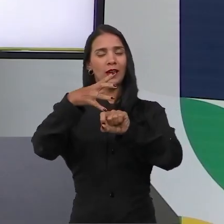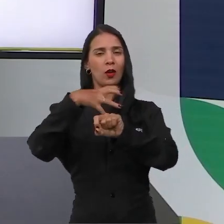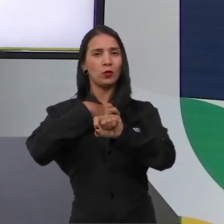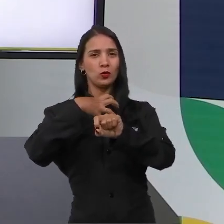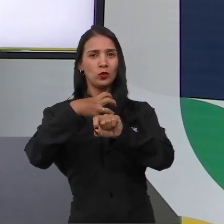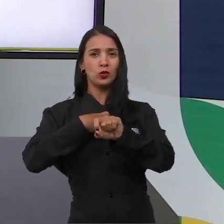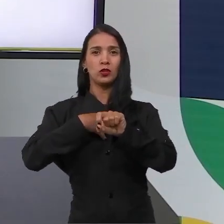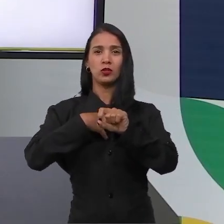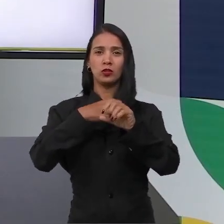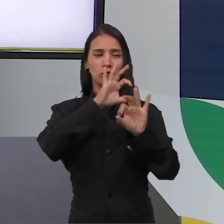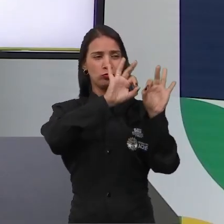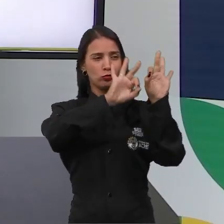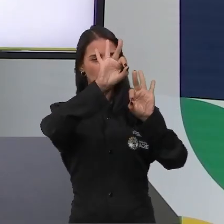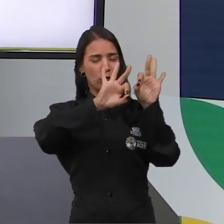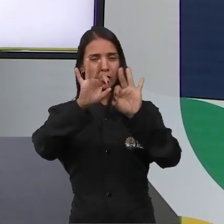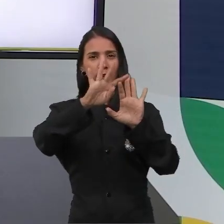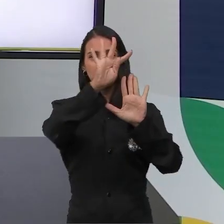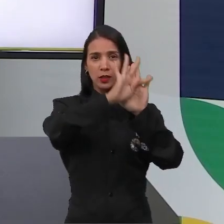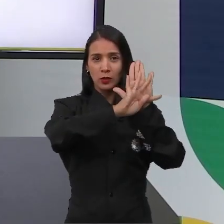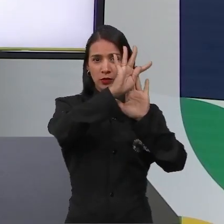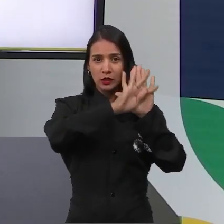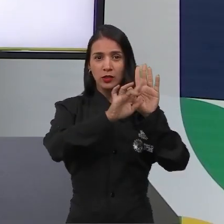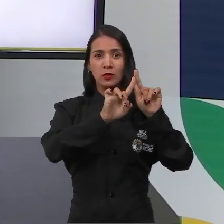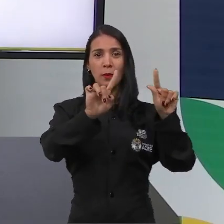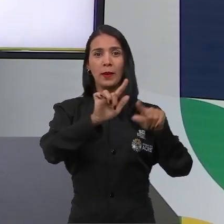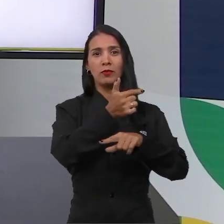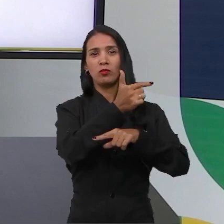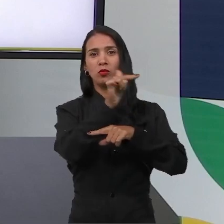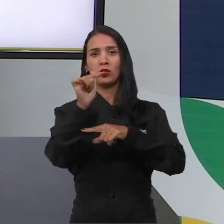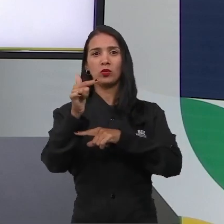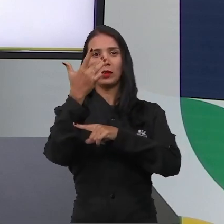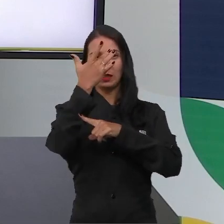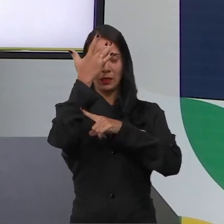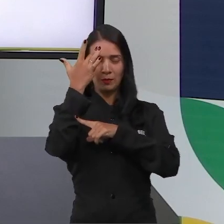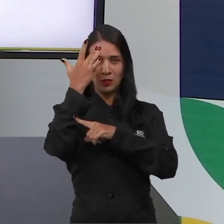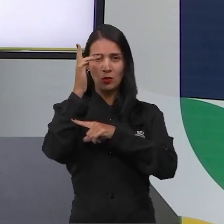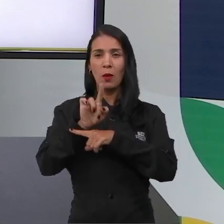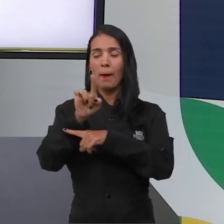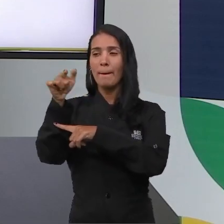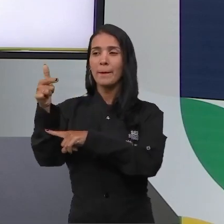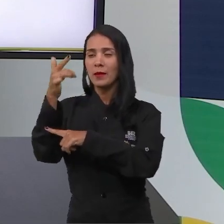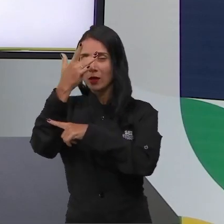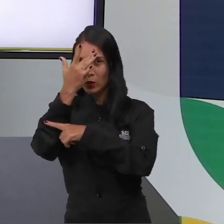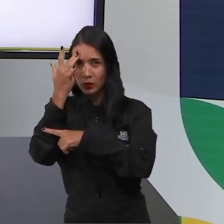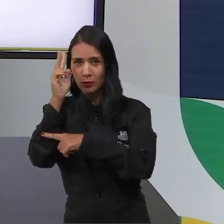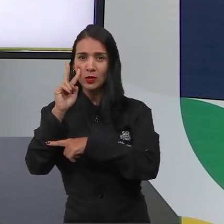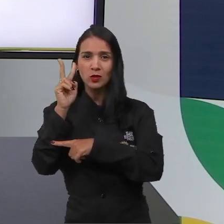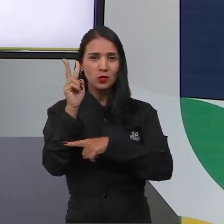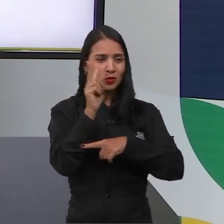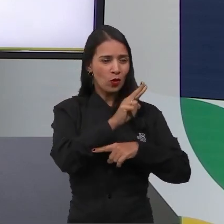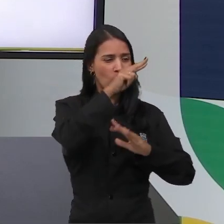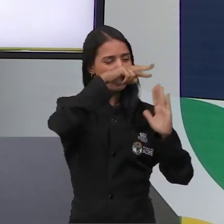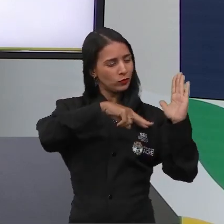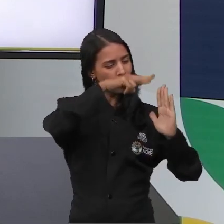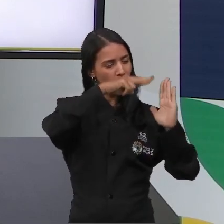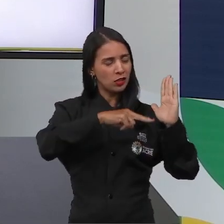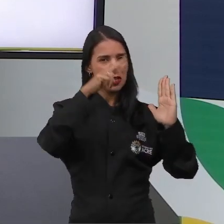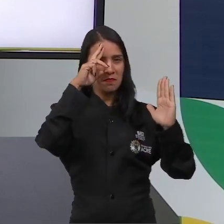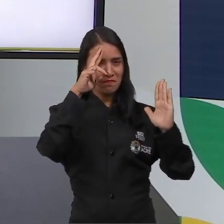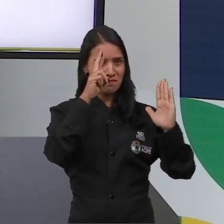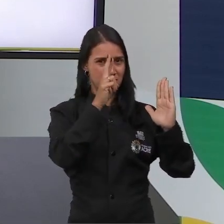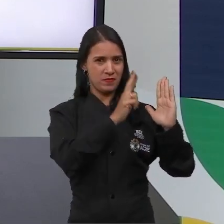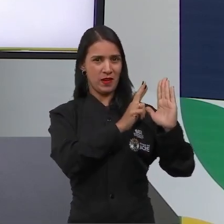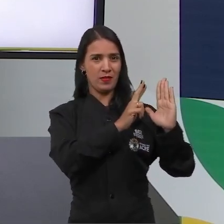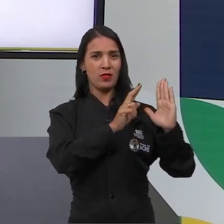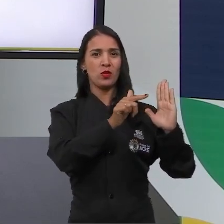deixar o meu texto impessoal para que ele seja melhor visto, assimilado e também respeitado. É um